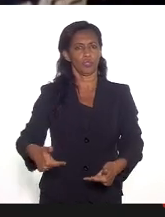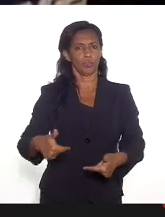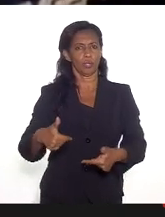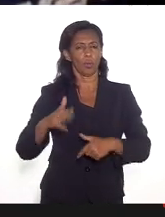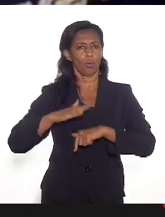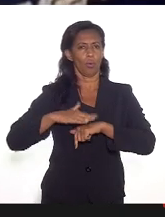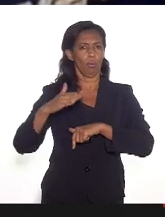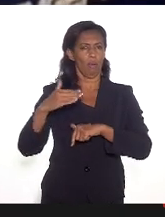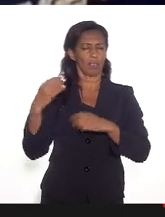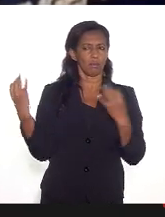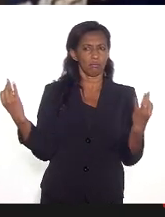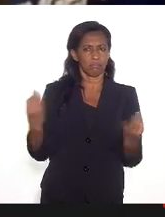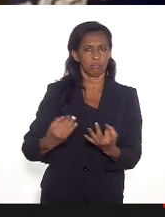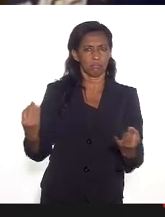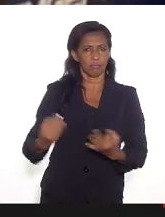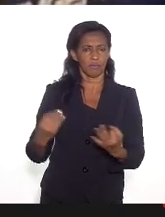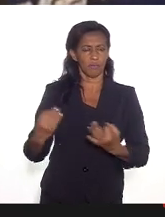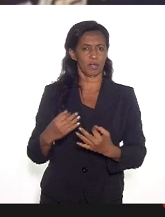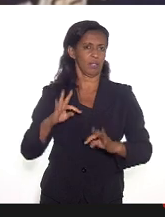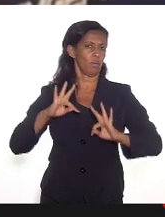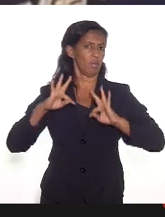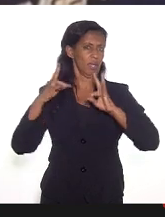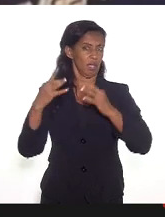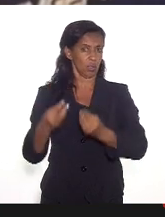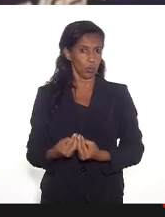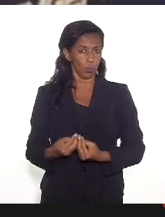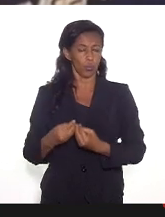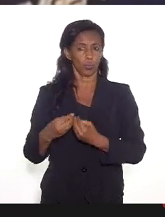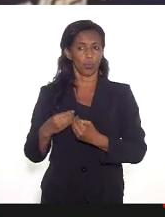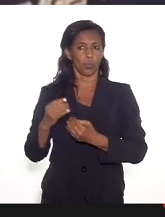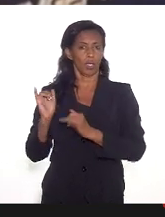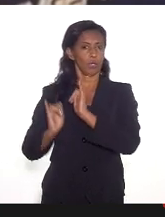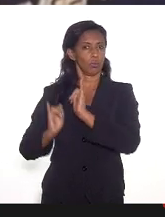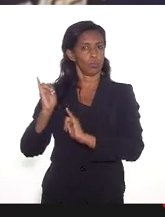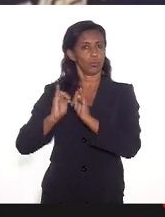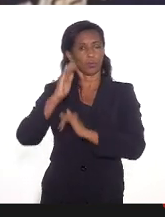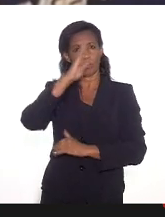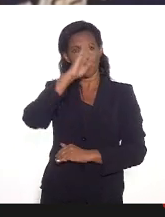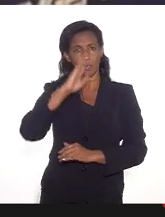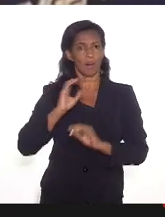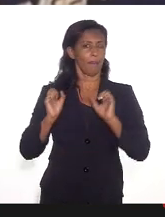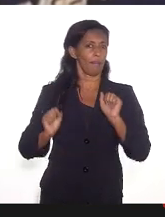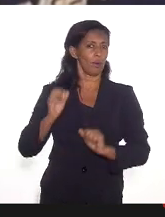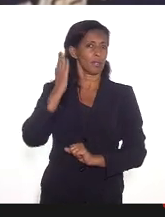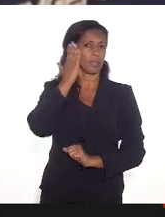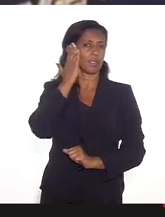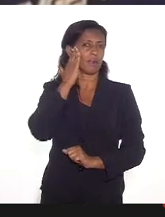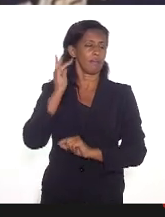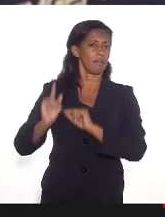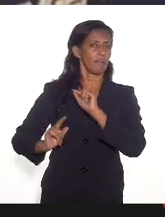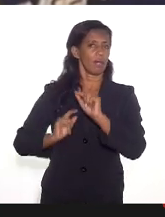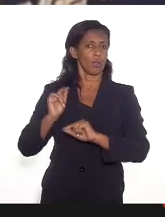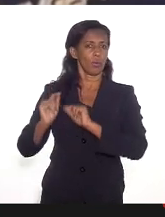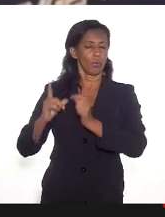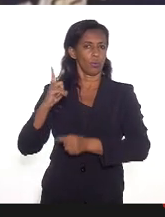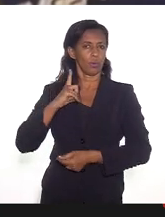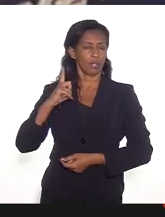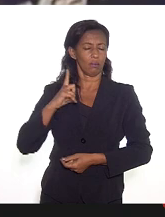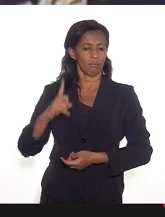máximo de eficiência de conhecimento para que a indústria brasileira possa saber o que é demandado e possa